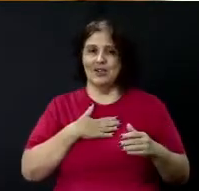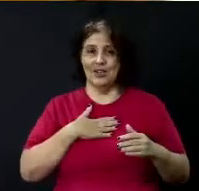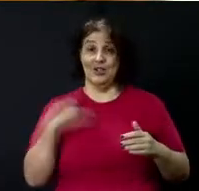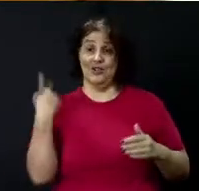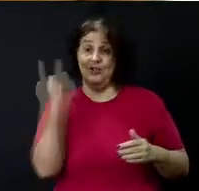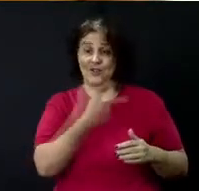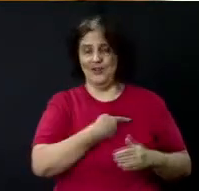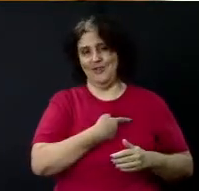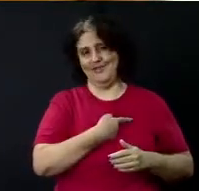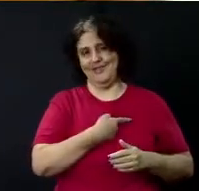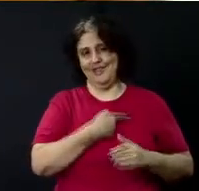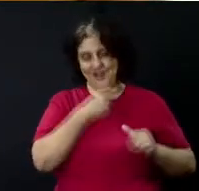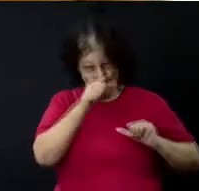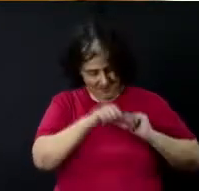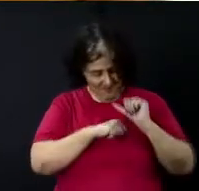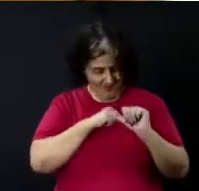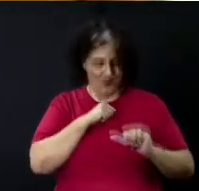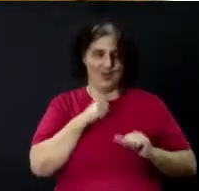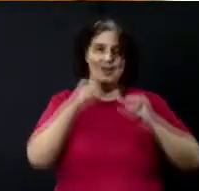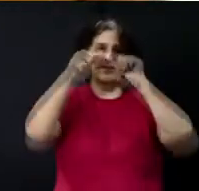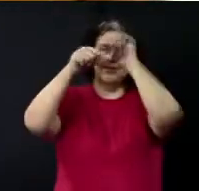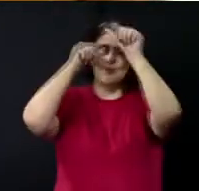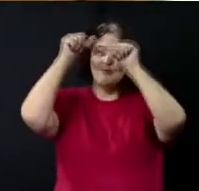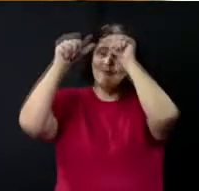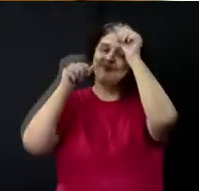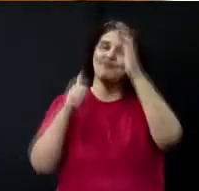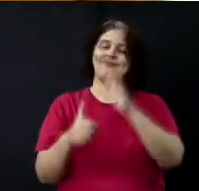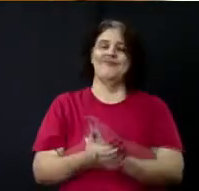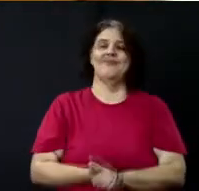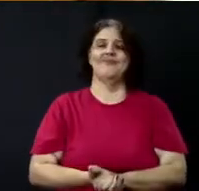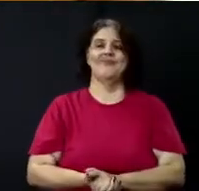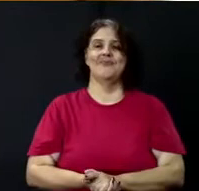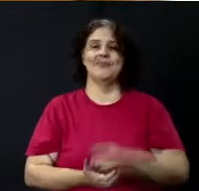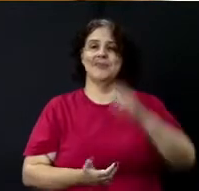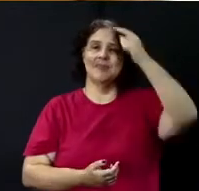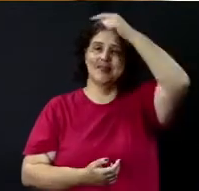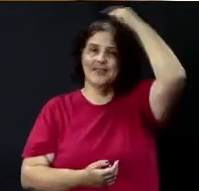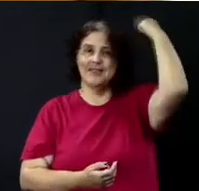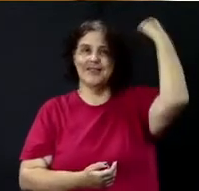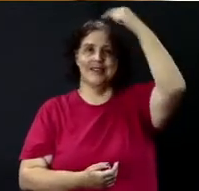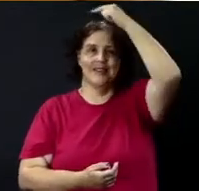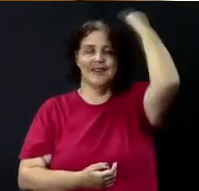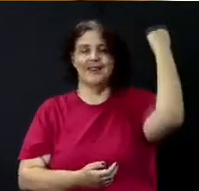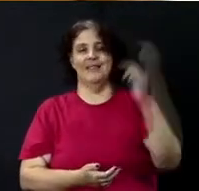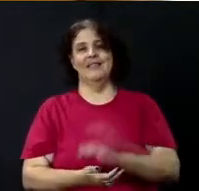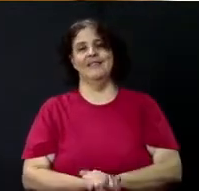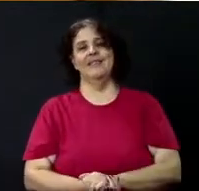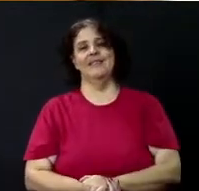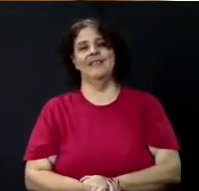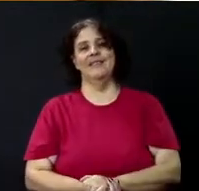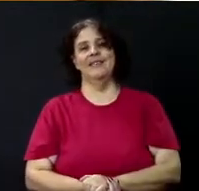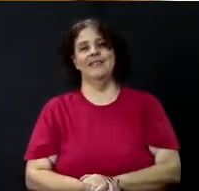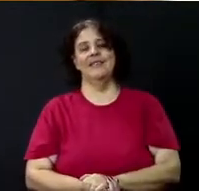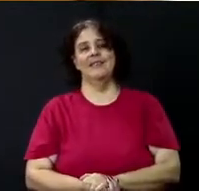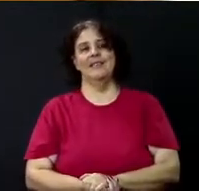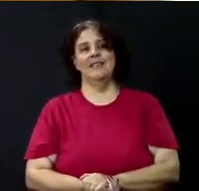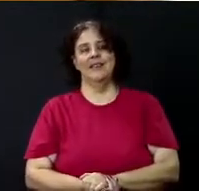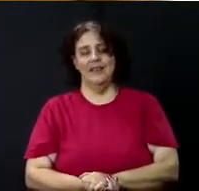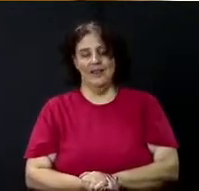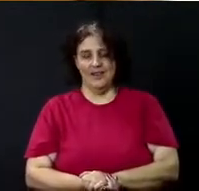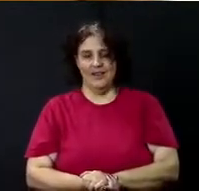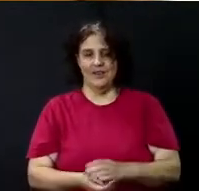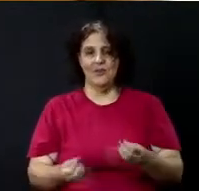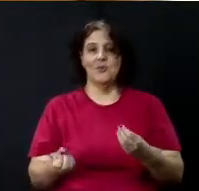aqueles que estão sendo santificados, aqueles que são glorificados. Como